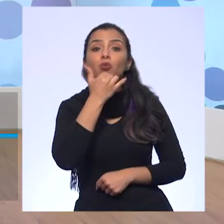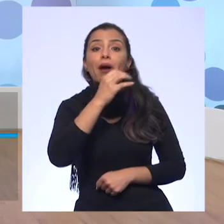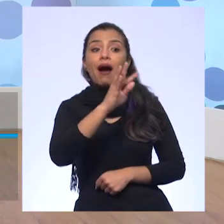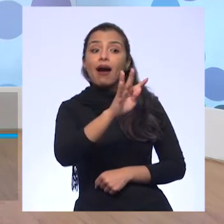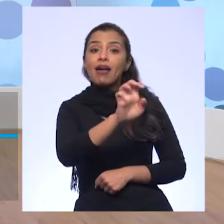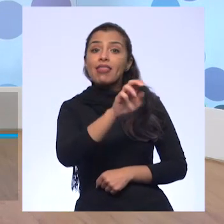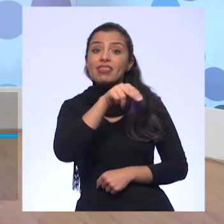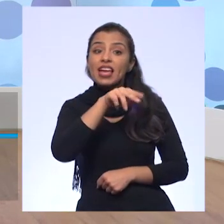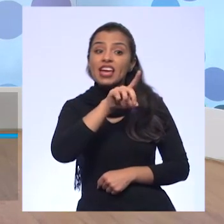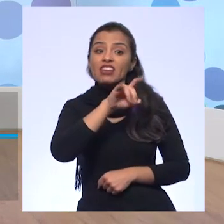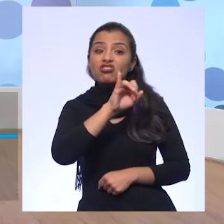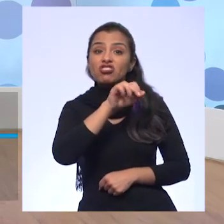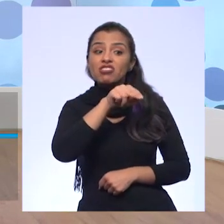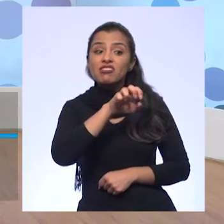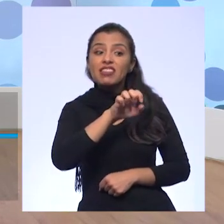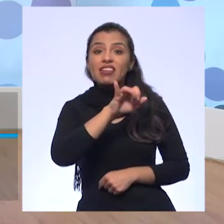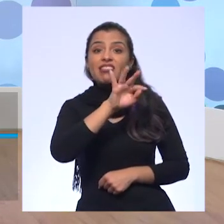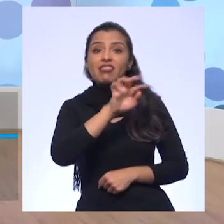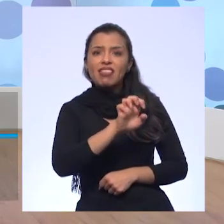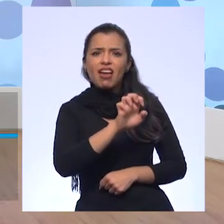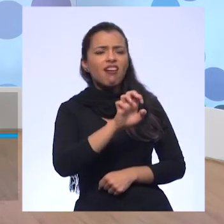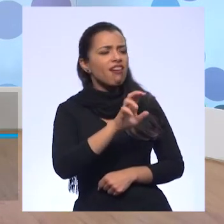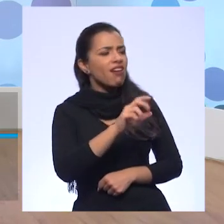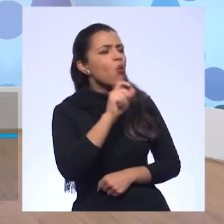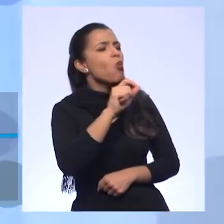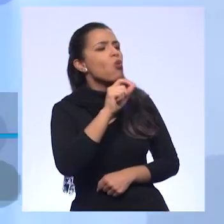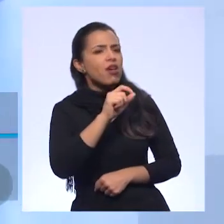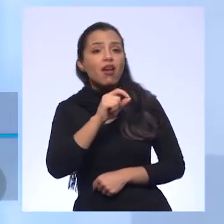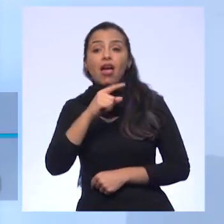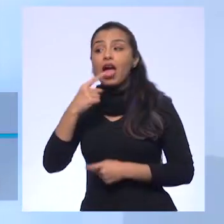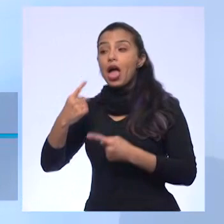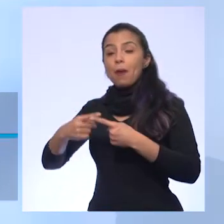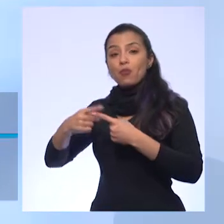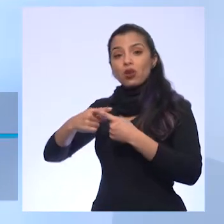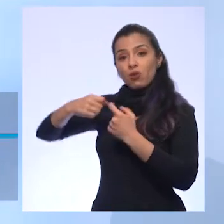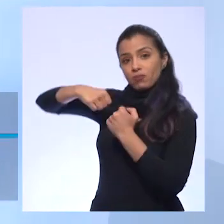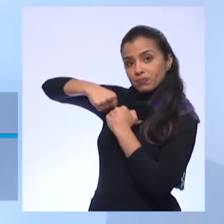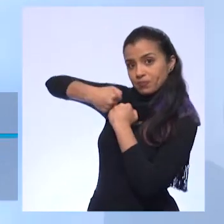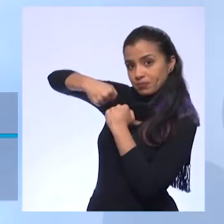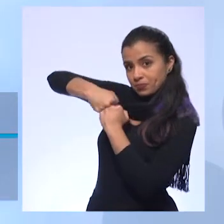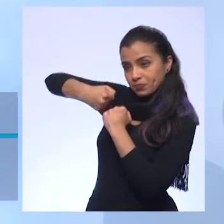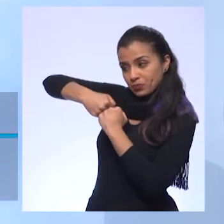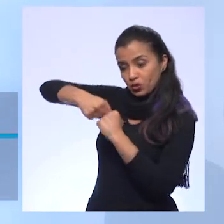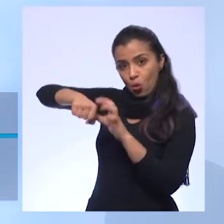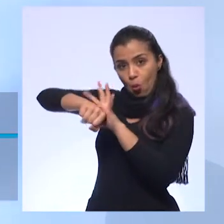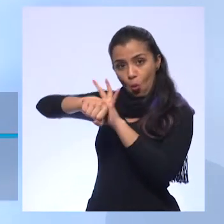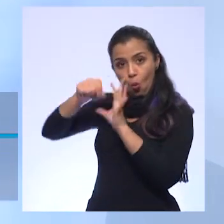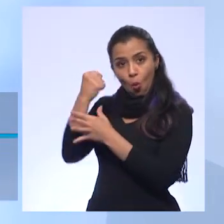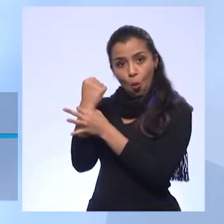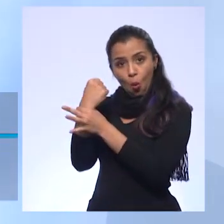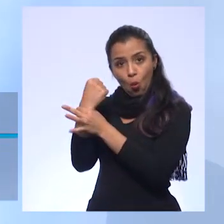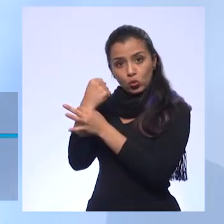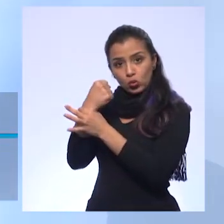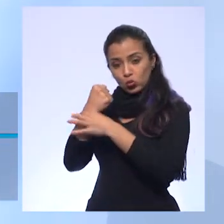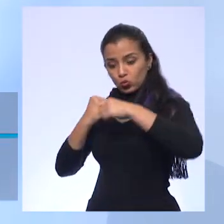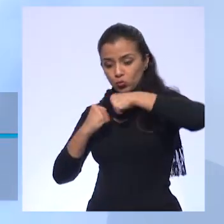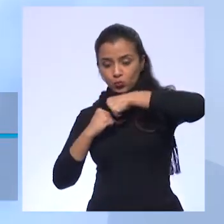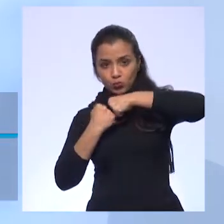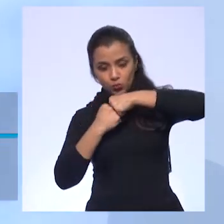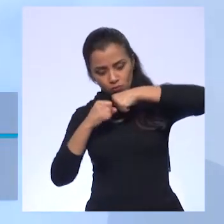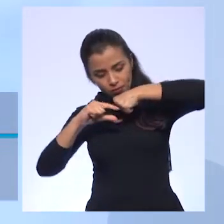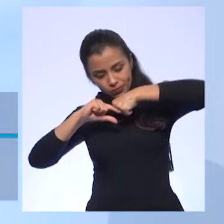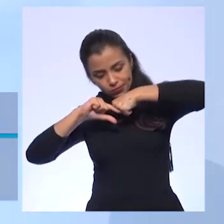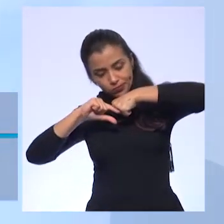tendão. O que o tendão faz? Ele é a ligação do músculo, que a gente que já tinha falado para vocês, com o músculo.